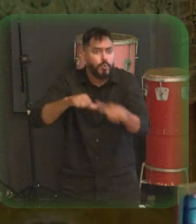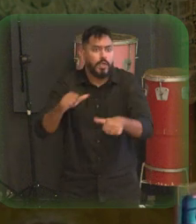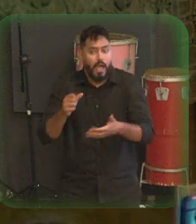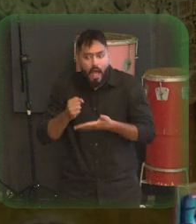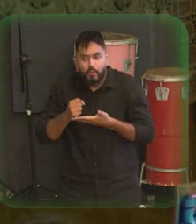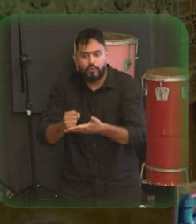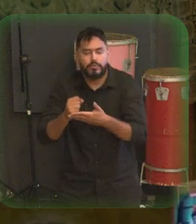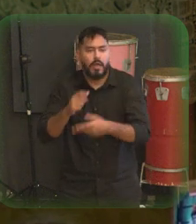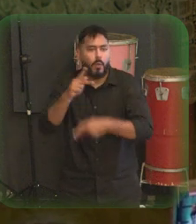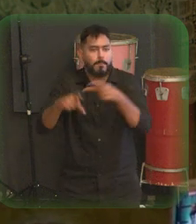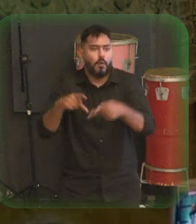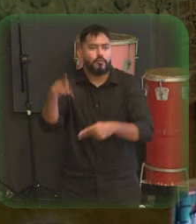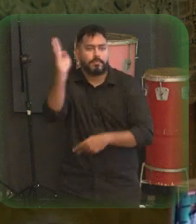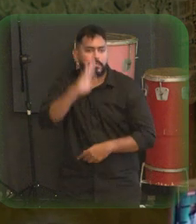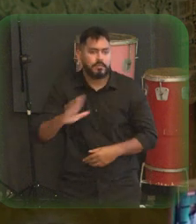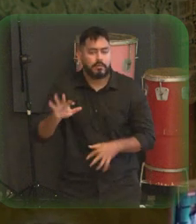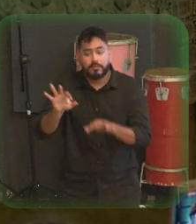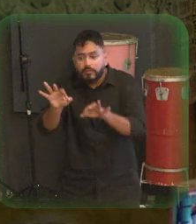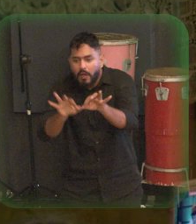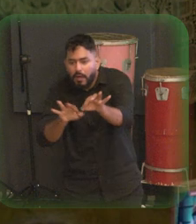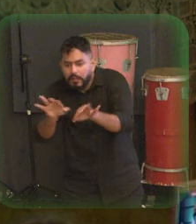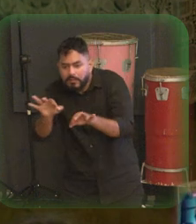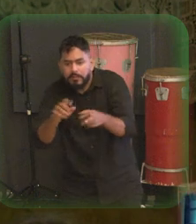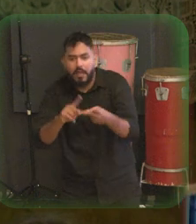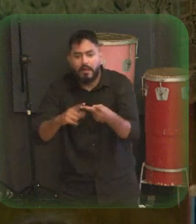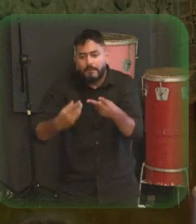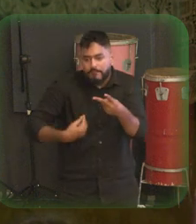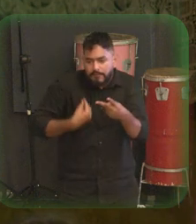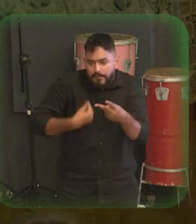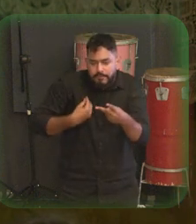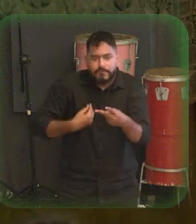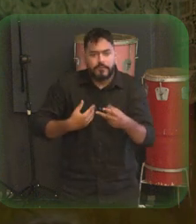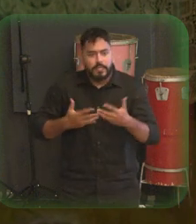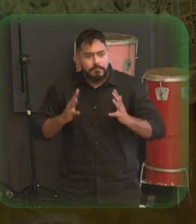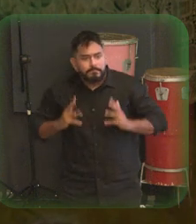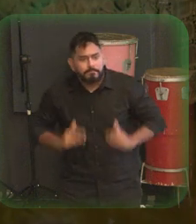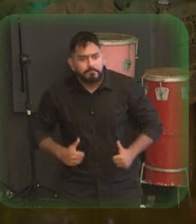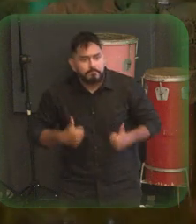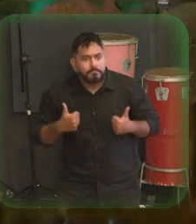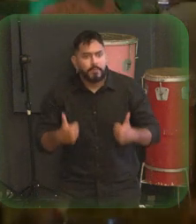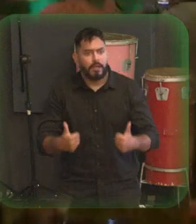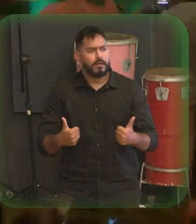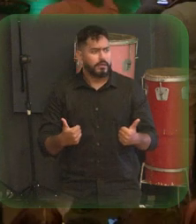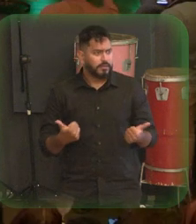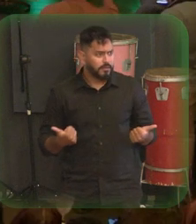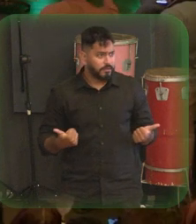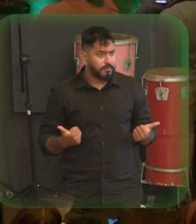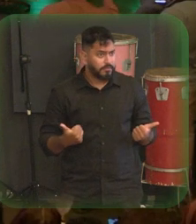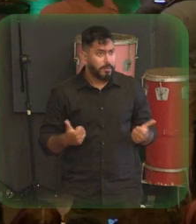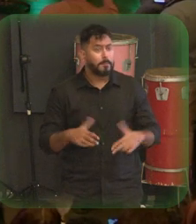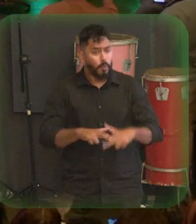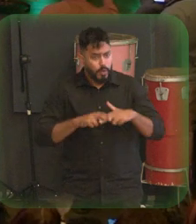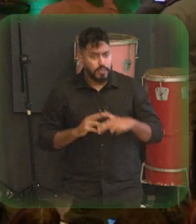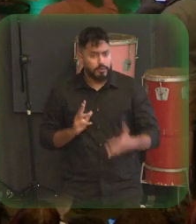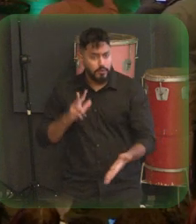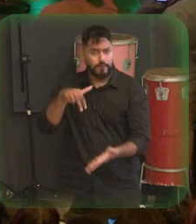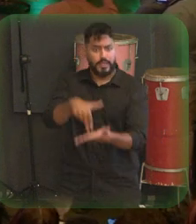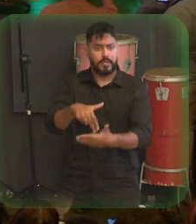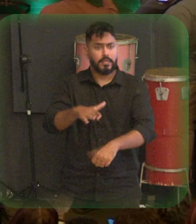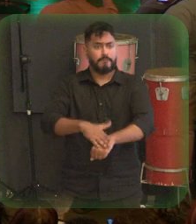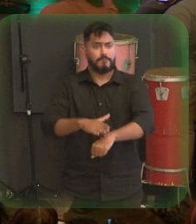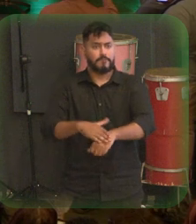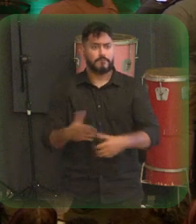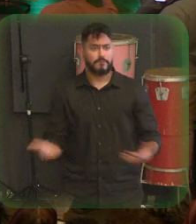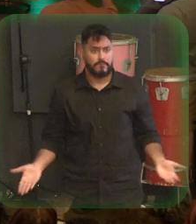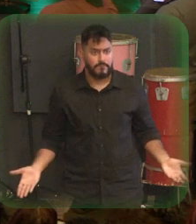se organizar, ajudar o povo brasileiro a viver condignamente. E é isso que nós estamos fazendo aqui. E não é outra coisa